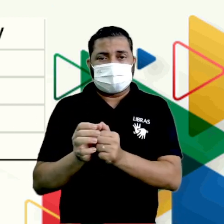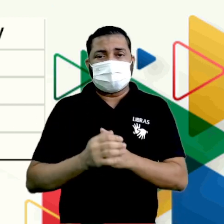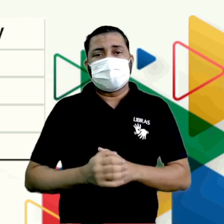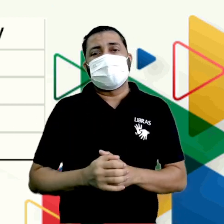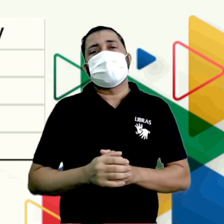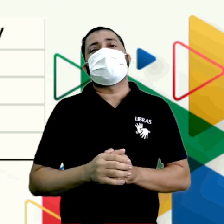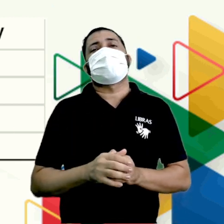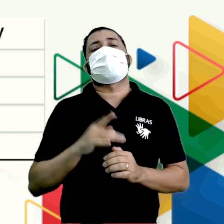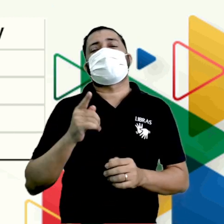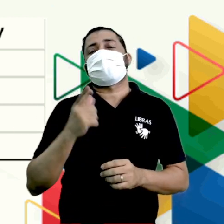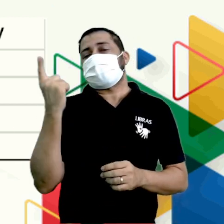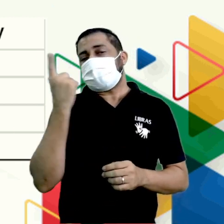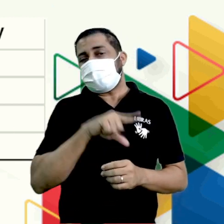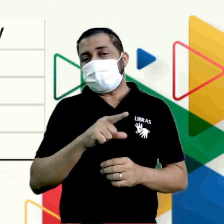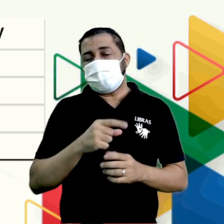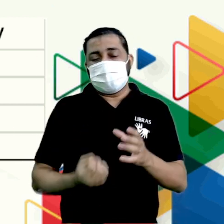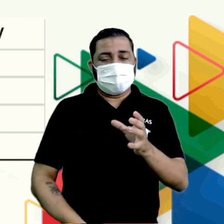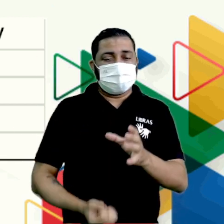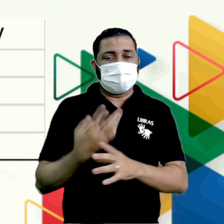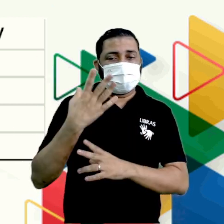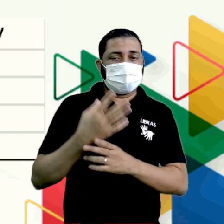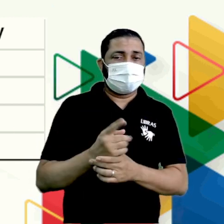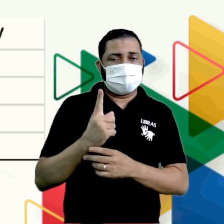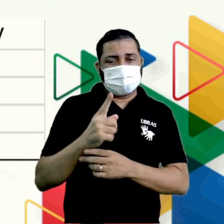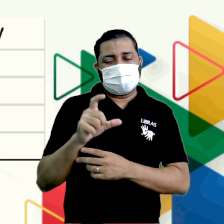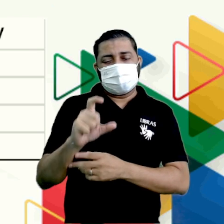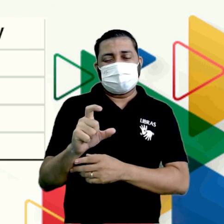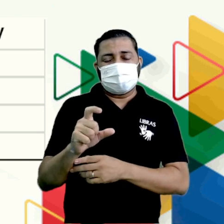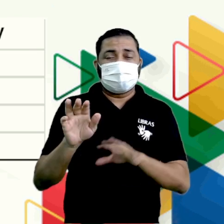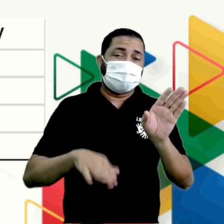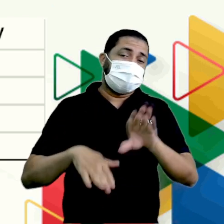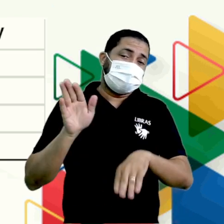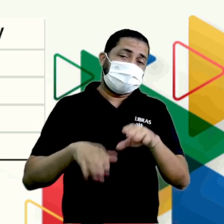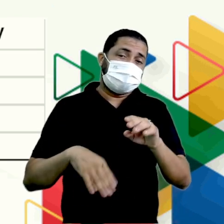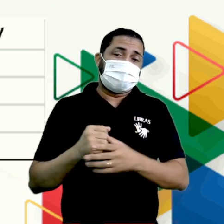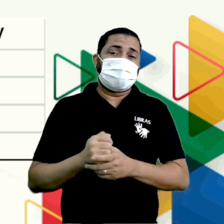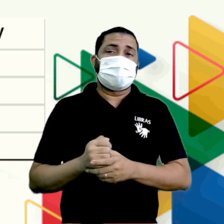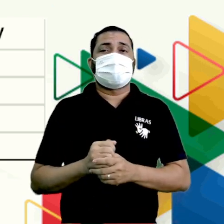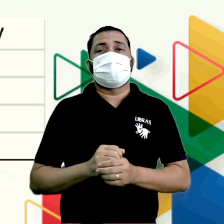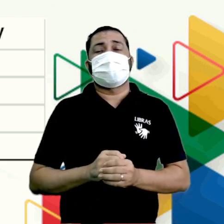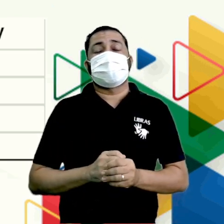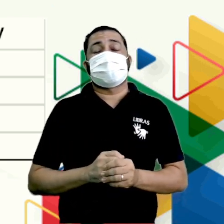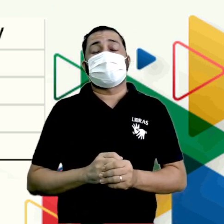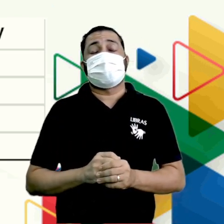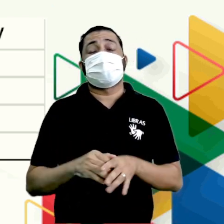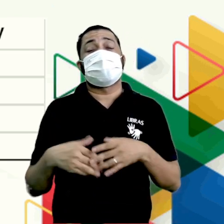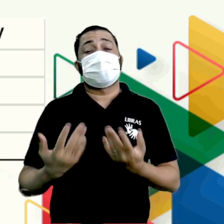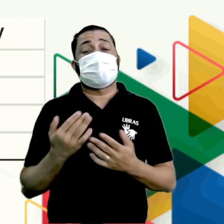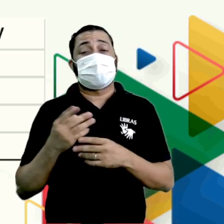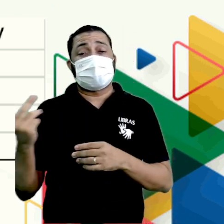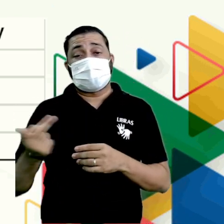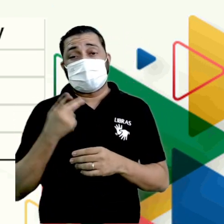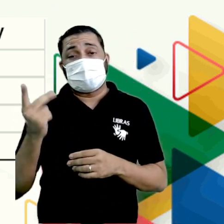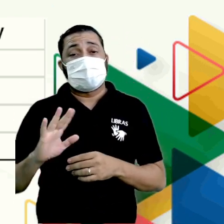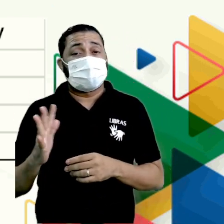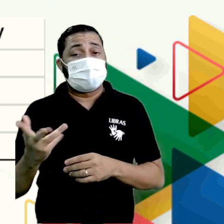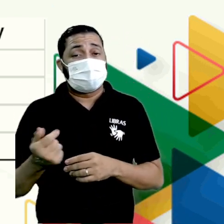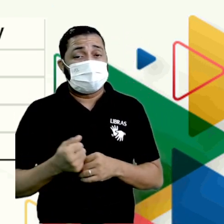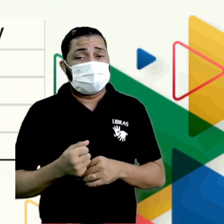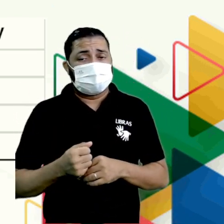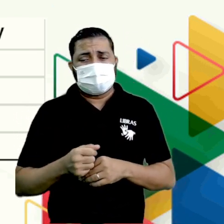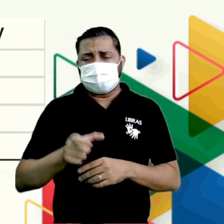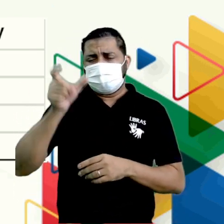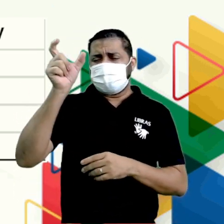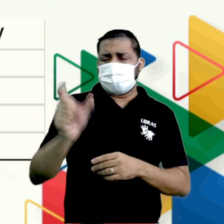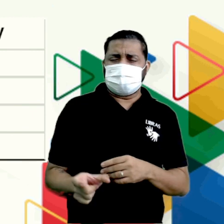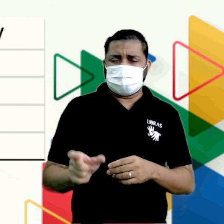pedaços, você vai conseguir dar origem aí a uma pilha, dependendo dessa montagem, tá? Então ele diz assim, ó, todas em condição padrão